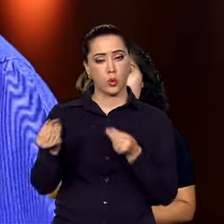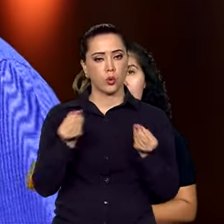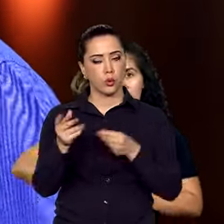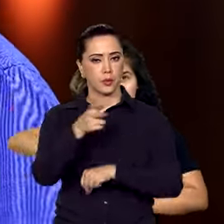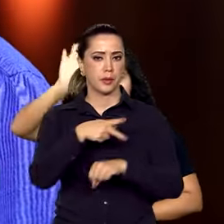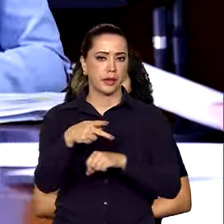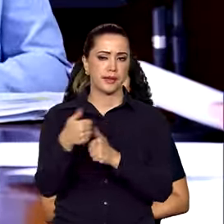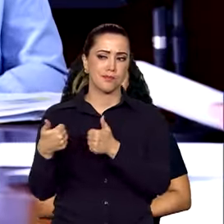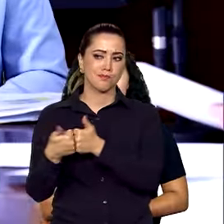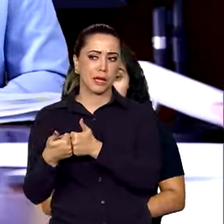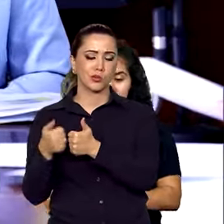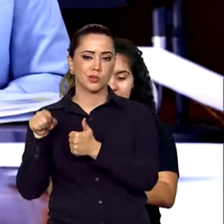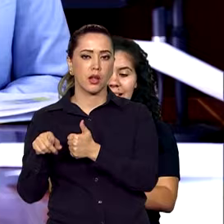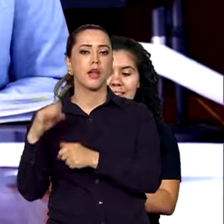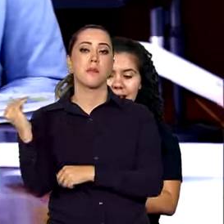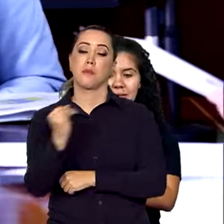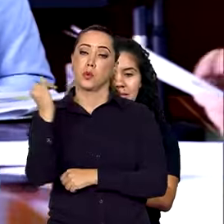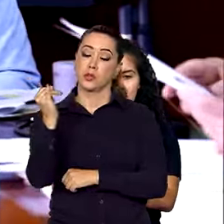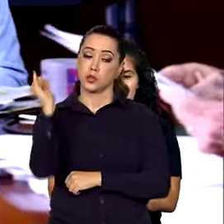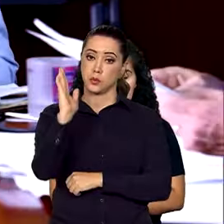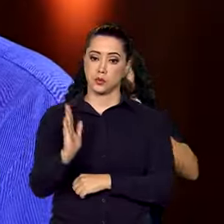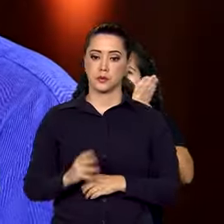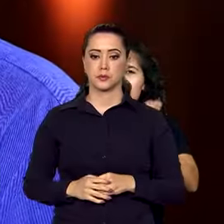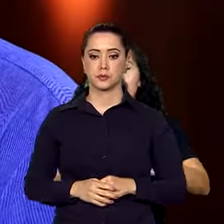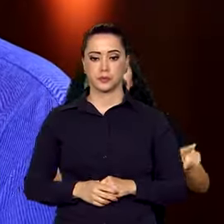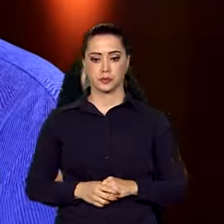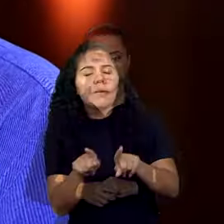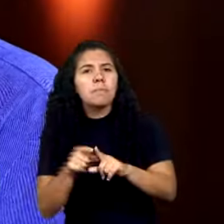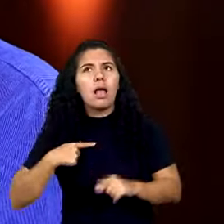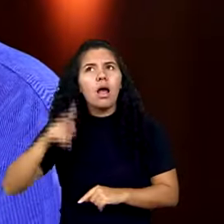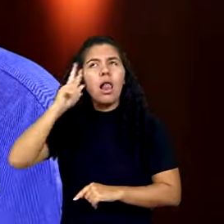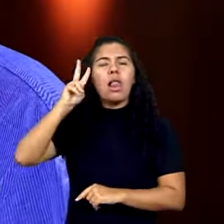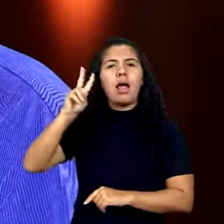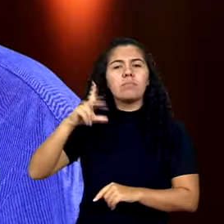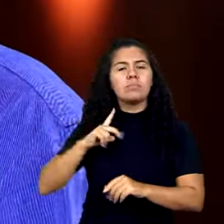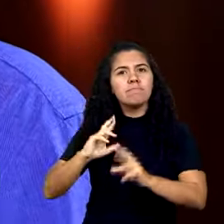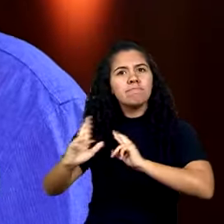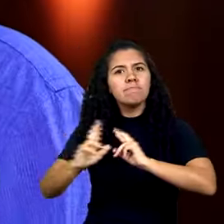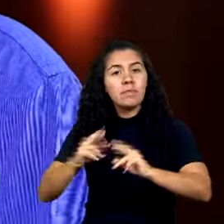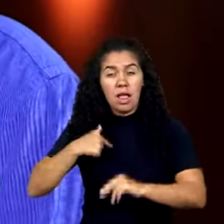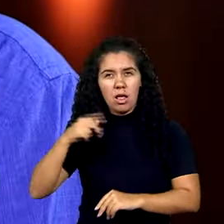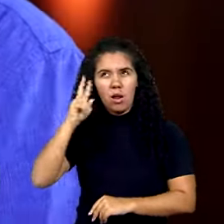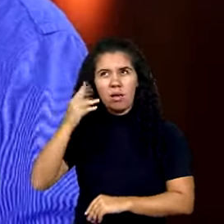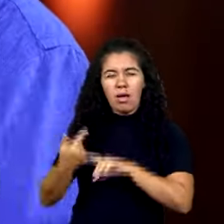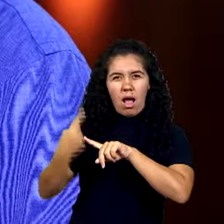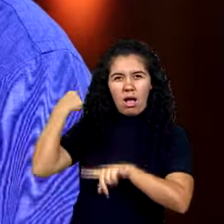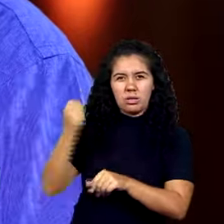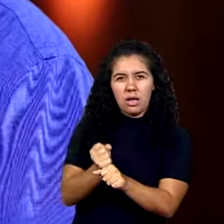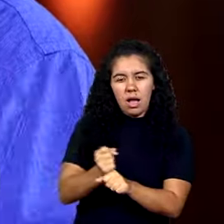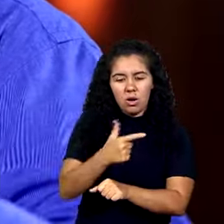o país vizinho é muito importante para o Brasil. Quando eu entrei na presidência em 2003, o